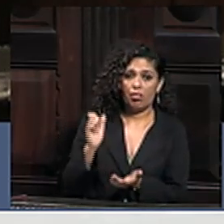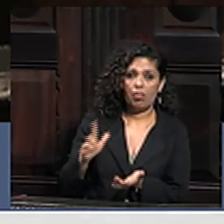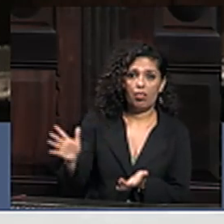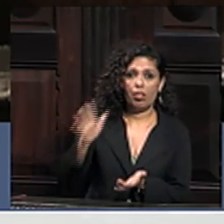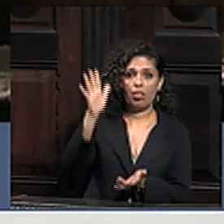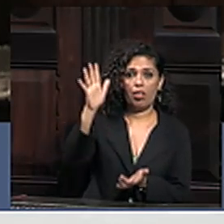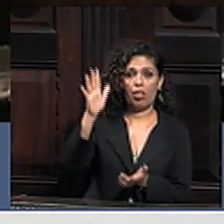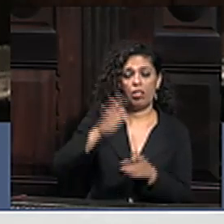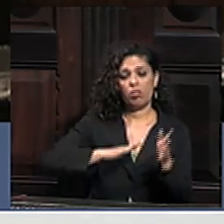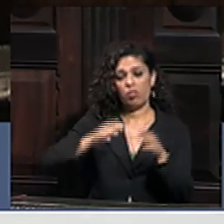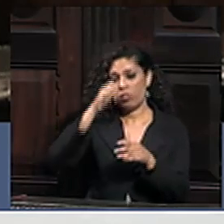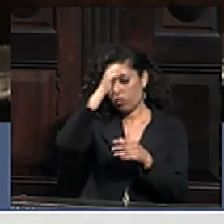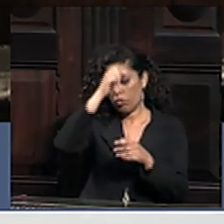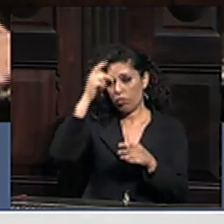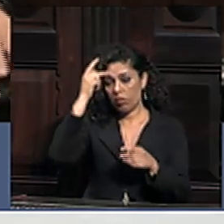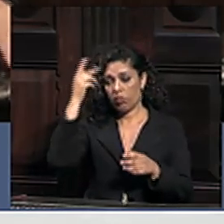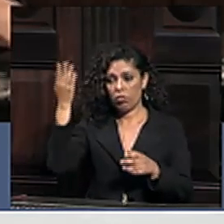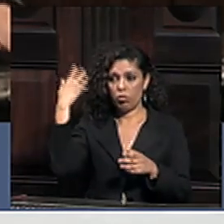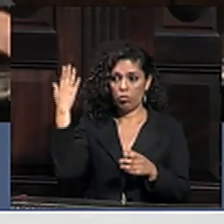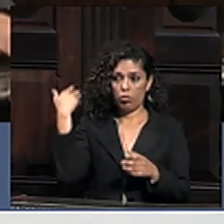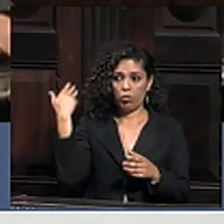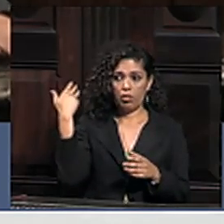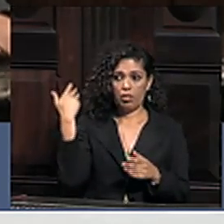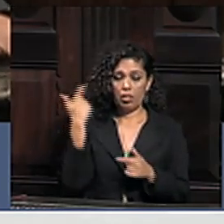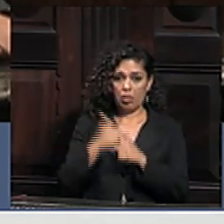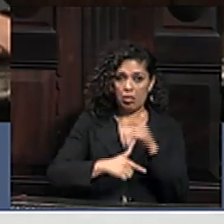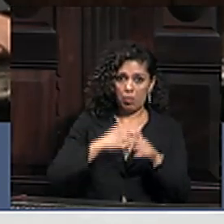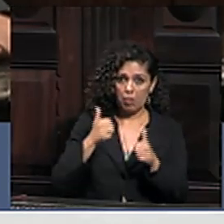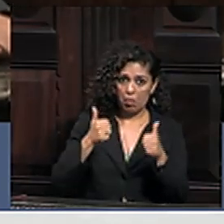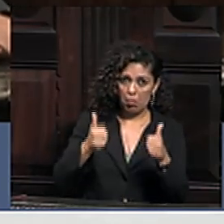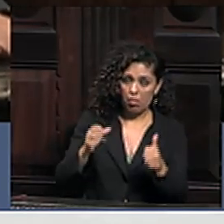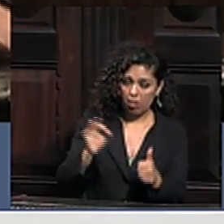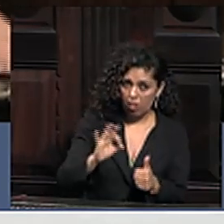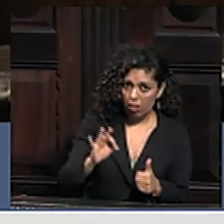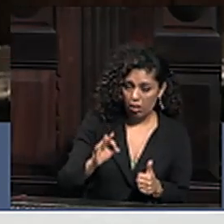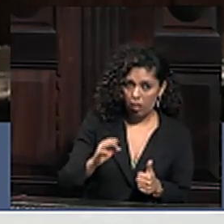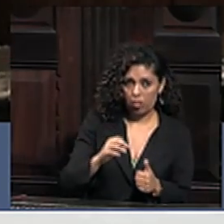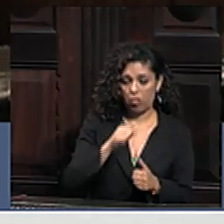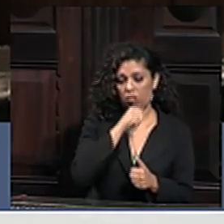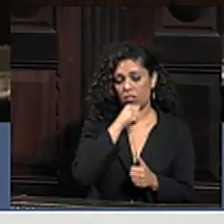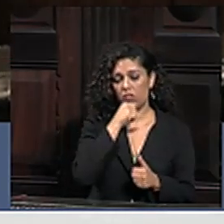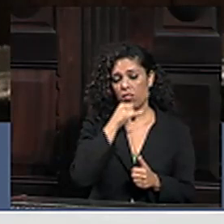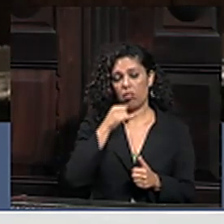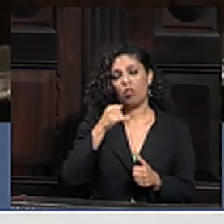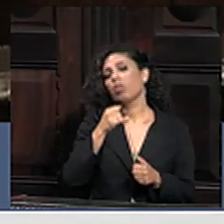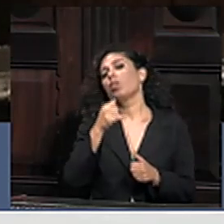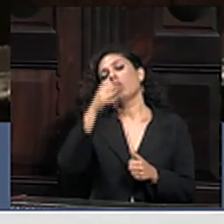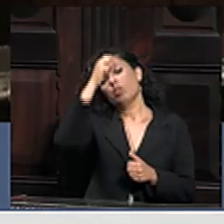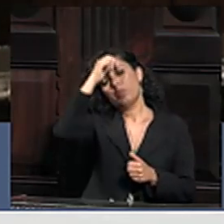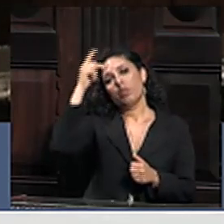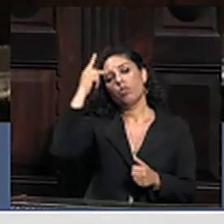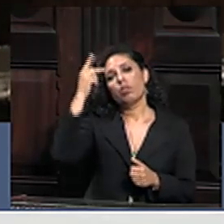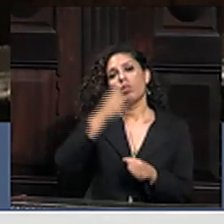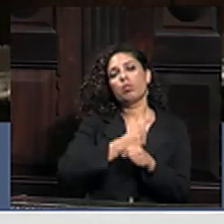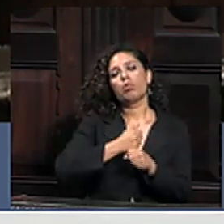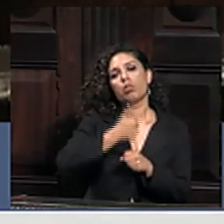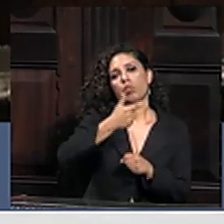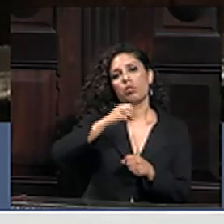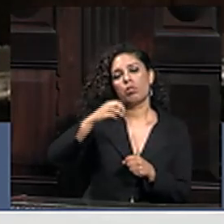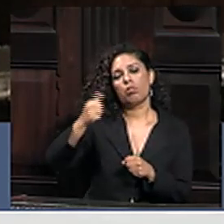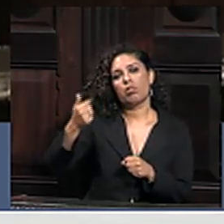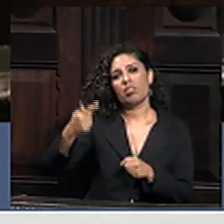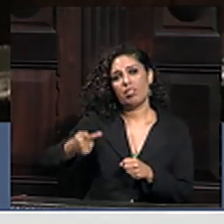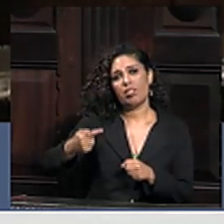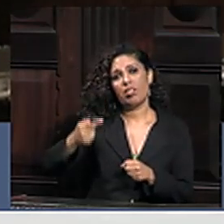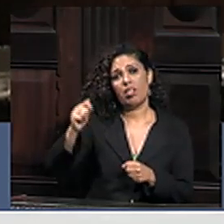salariais atrasadas, isso representou em 2017 188 milhões que ele teve que pagar. Ele pagou 16